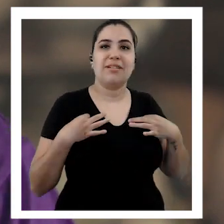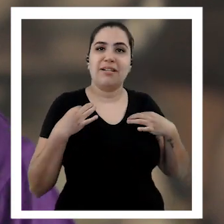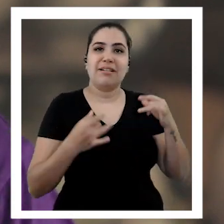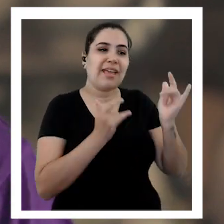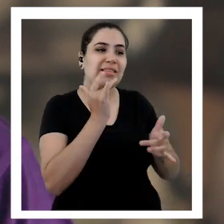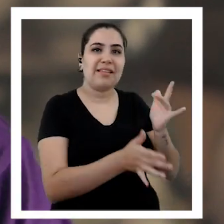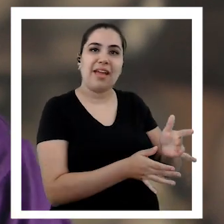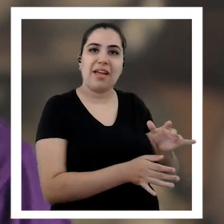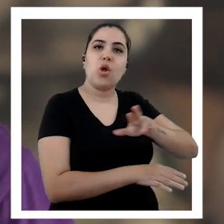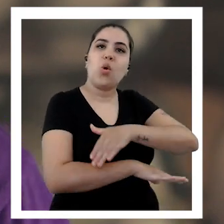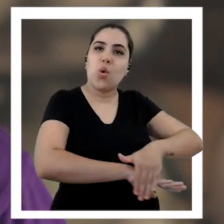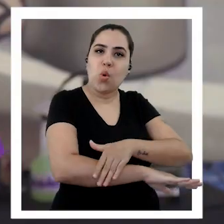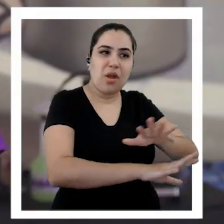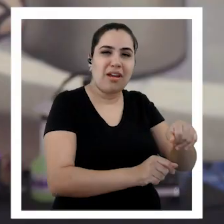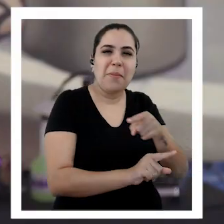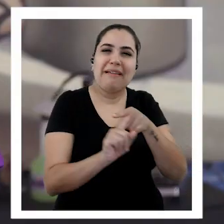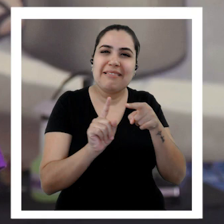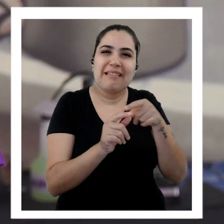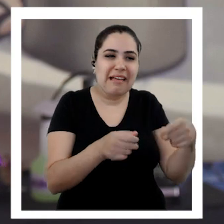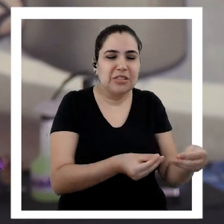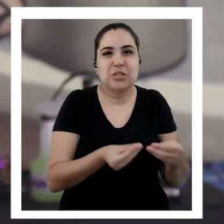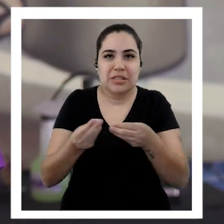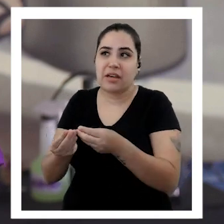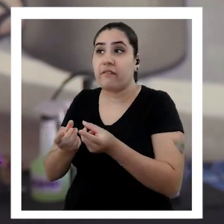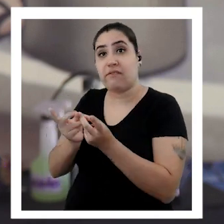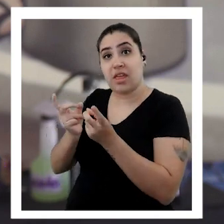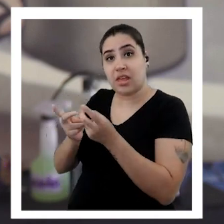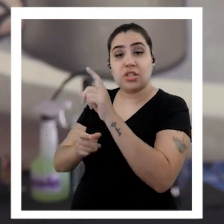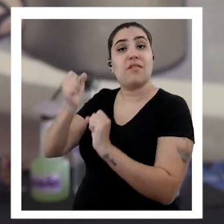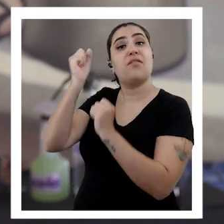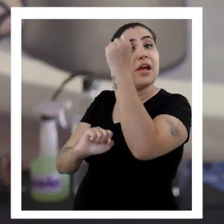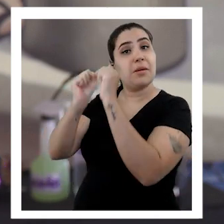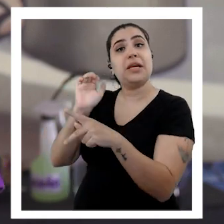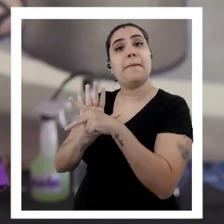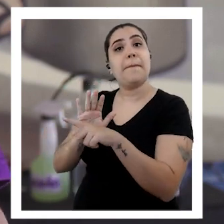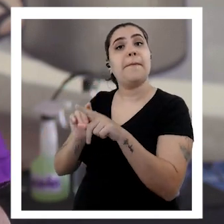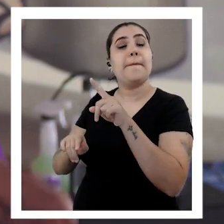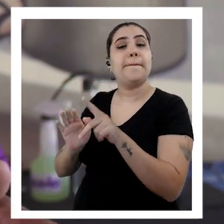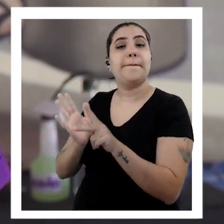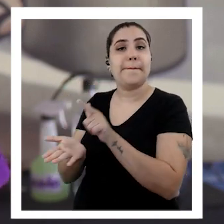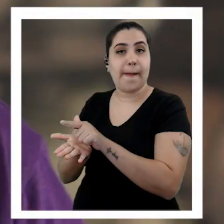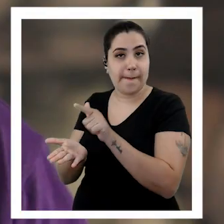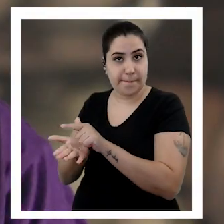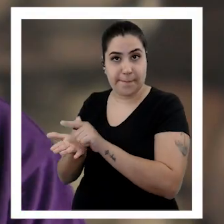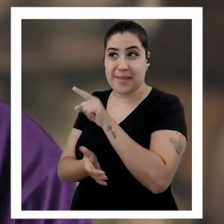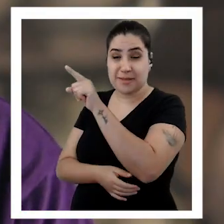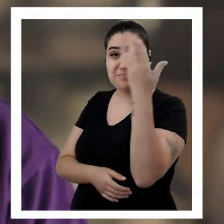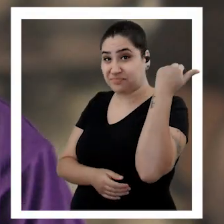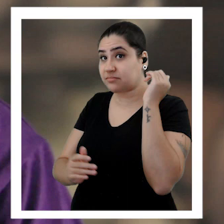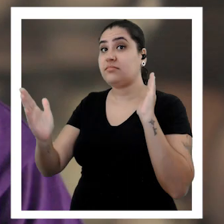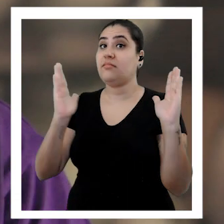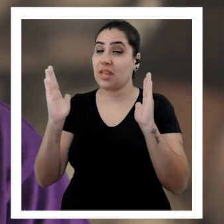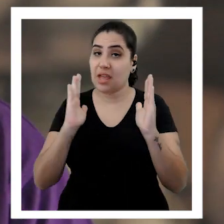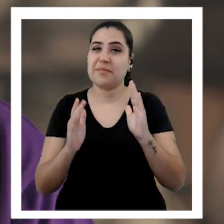coletando trapos pelas ruas. Esses pedaços de pano eram vendidos às fábricas de papel. Dá para